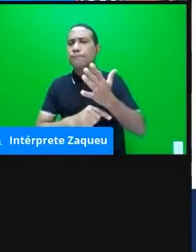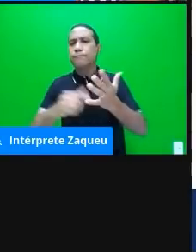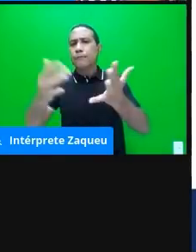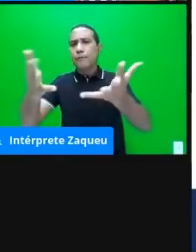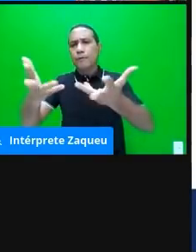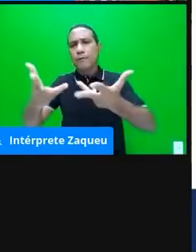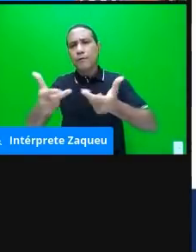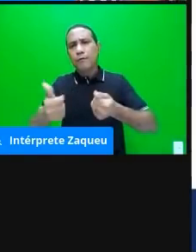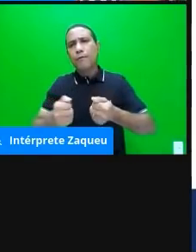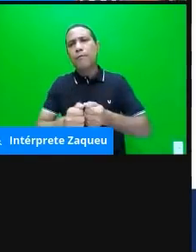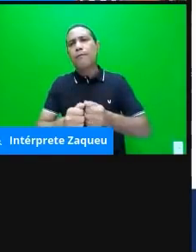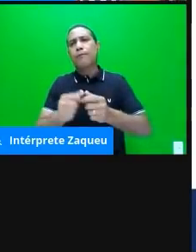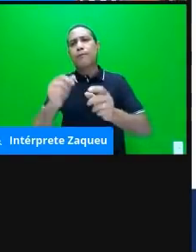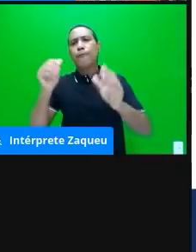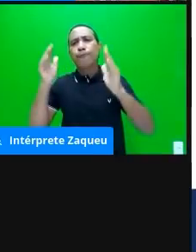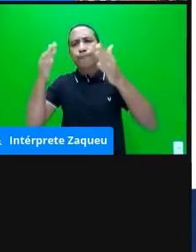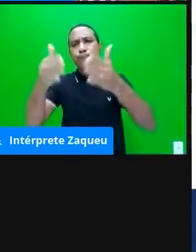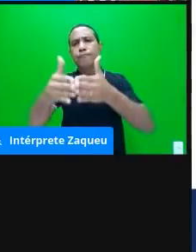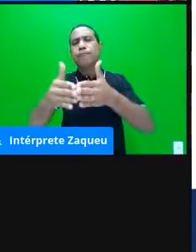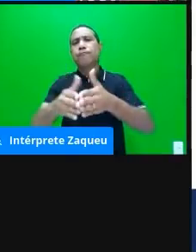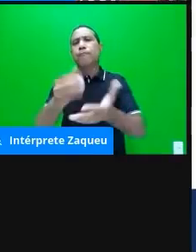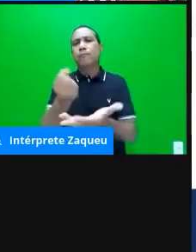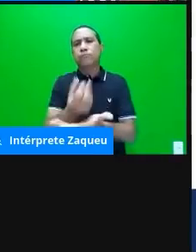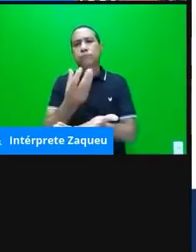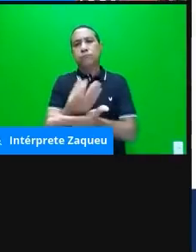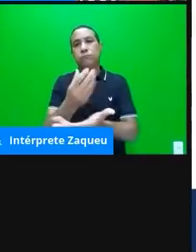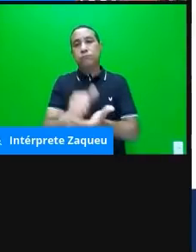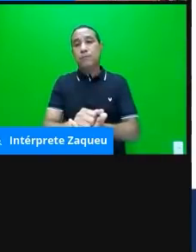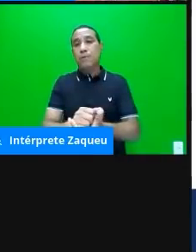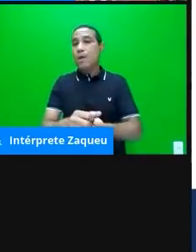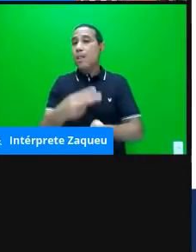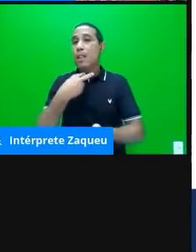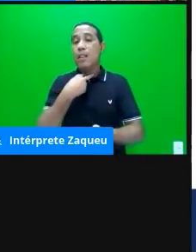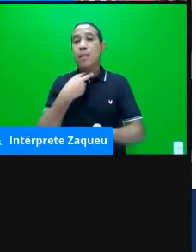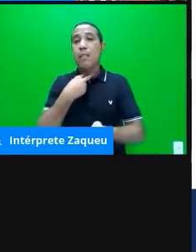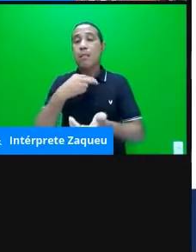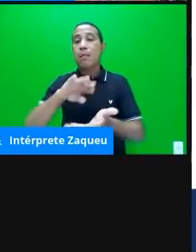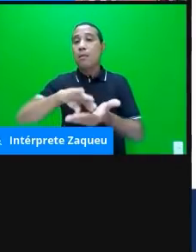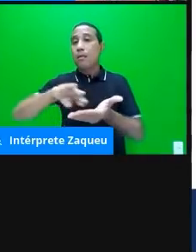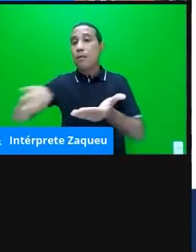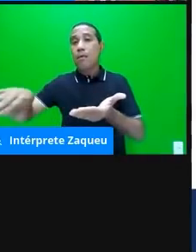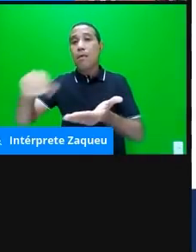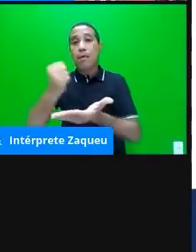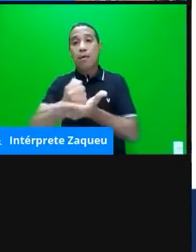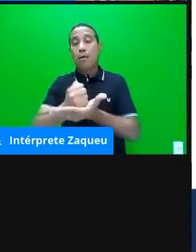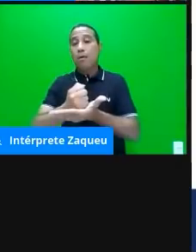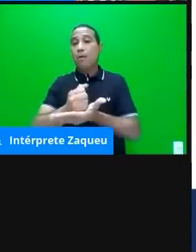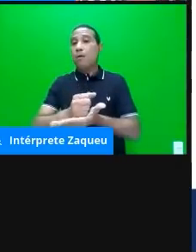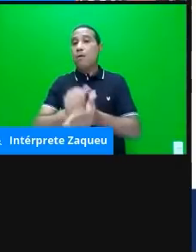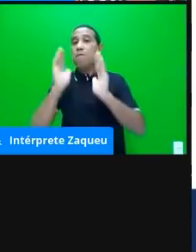alfabetização. Não devemos afastar do documento e ficar focado na quantidade